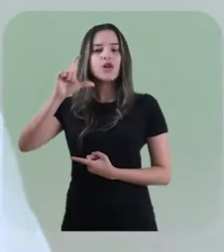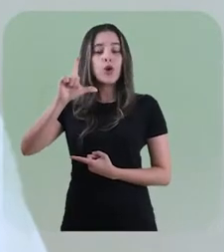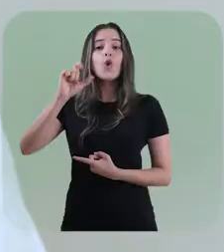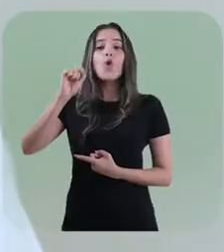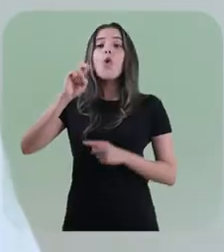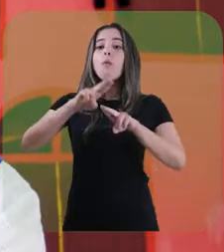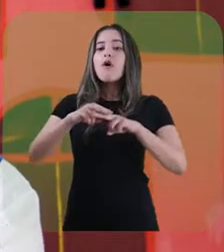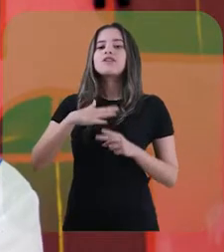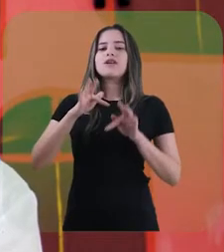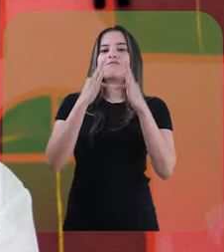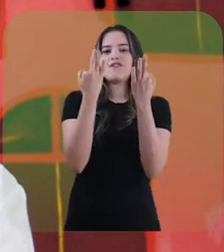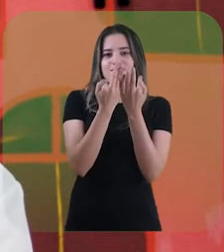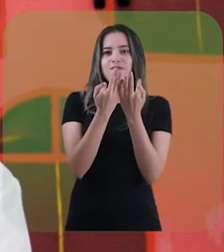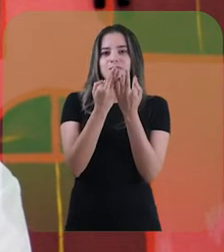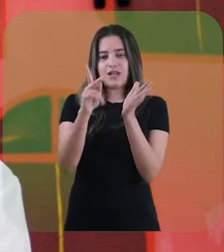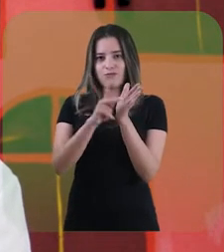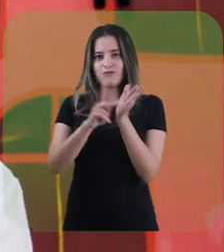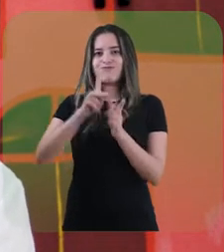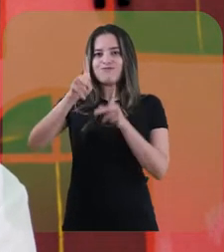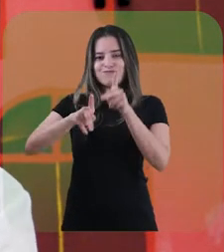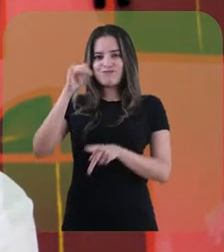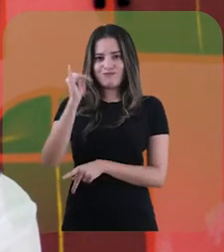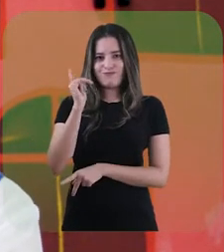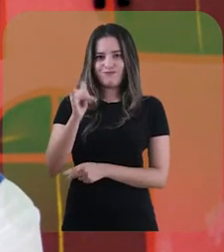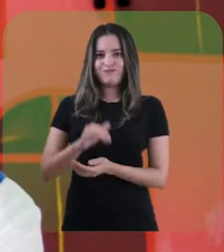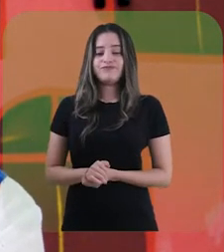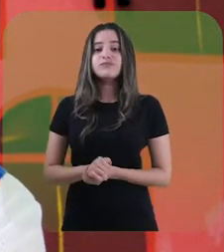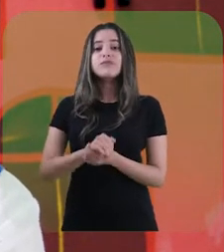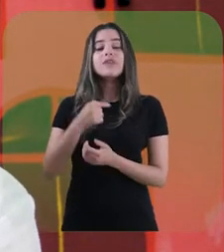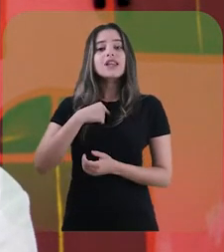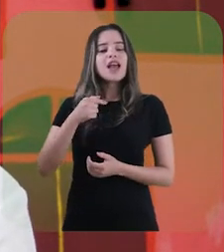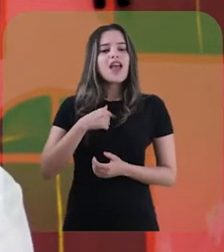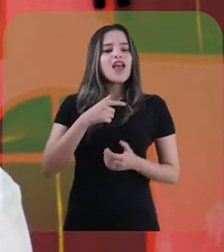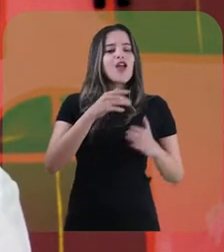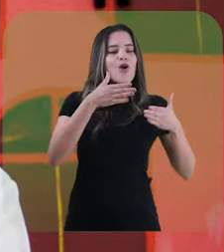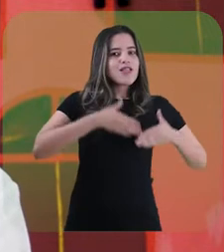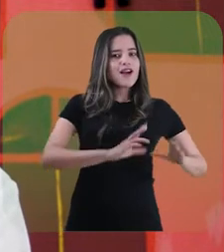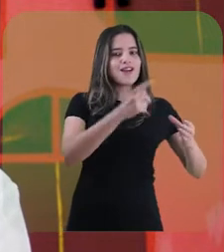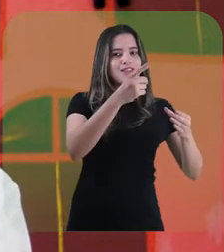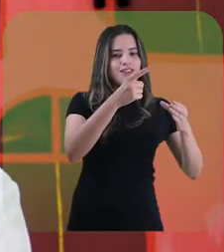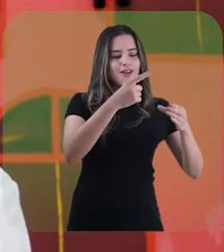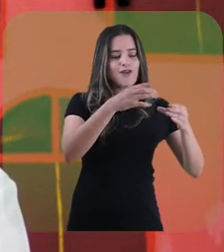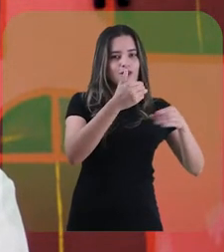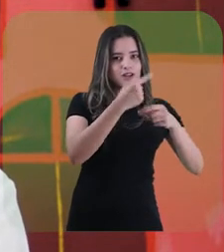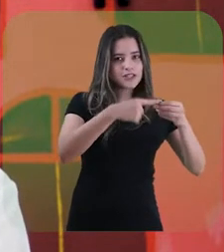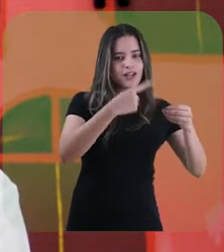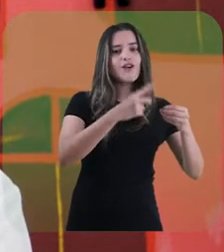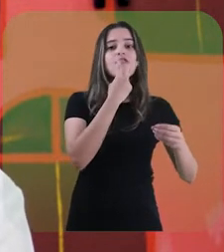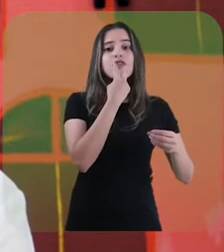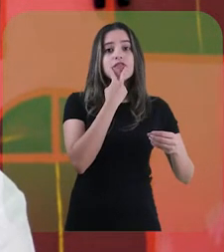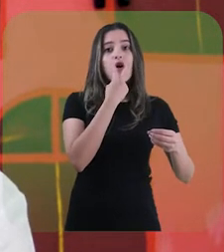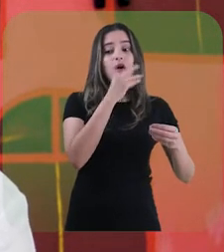Rafael certo estrela eu nasci em Vitória morei 25 anos em Recife e depois que já estava bastante tempo aqui foi que eu